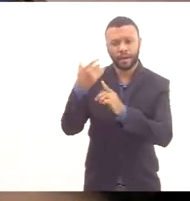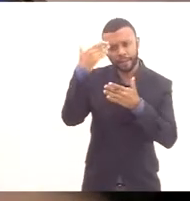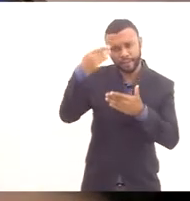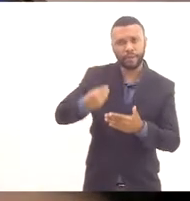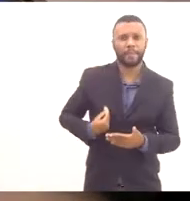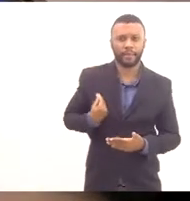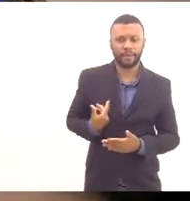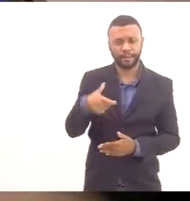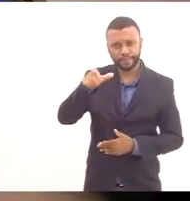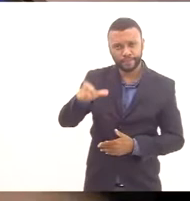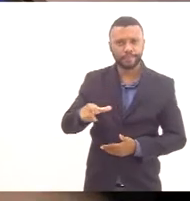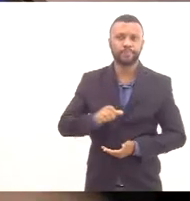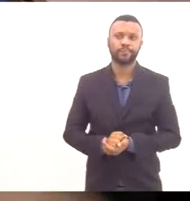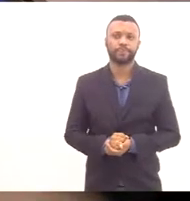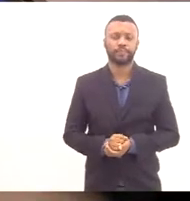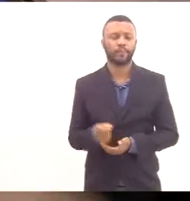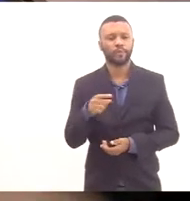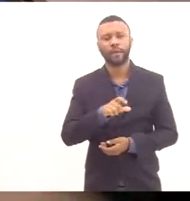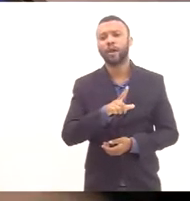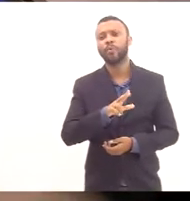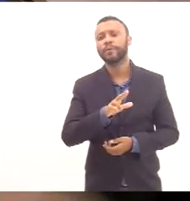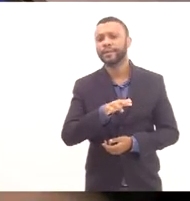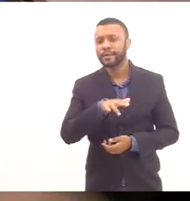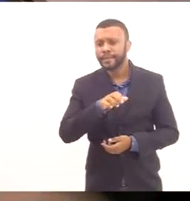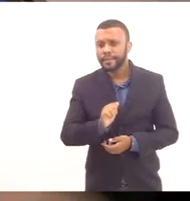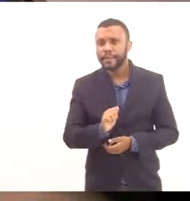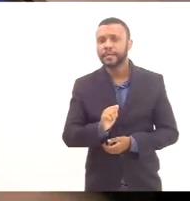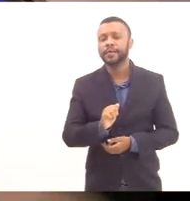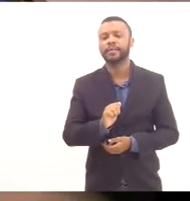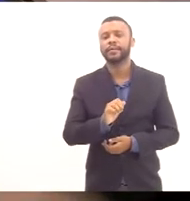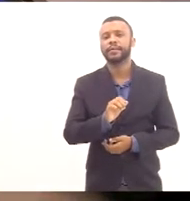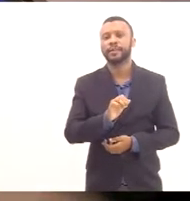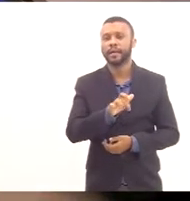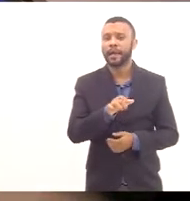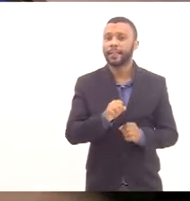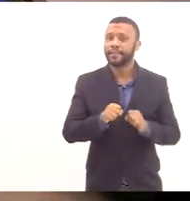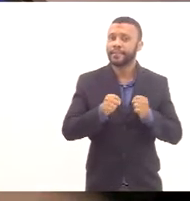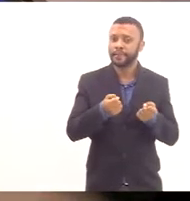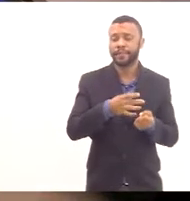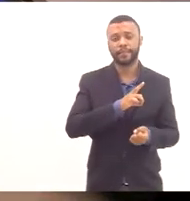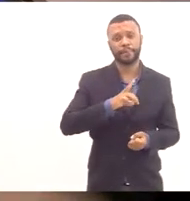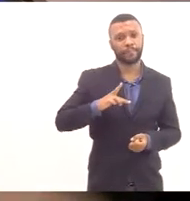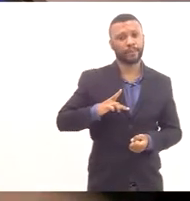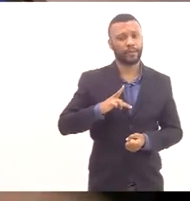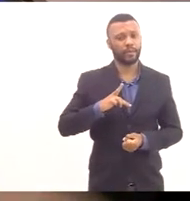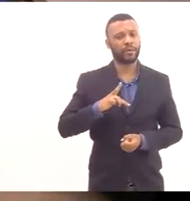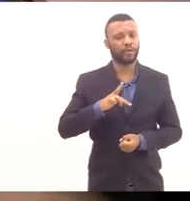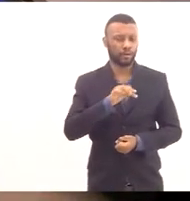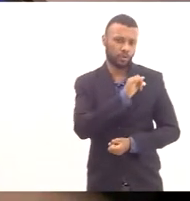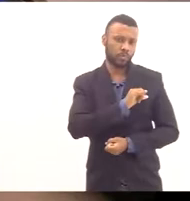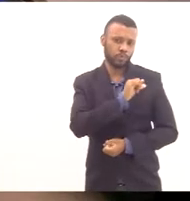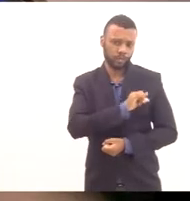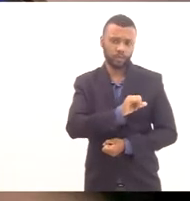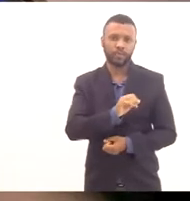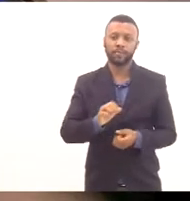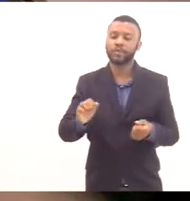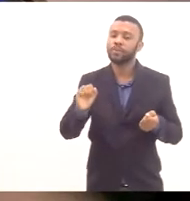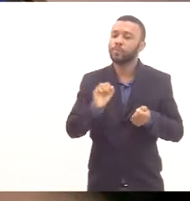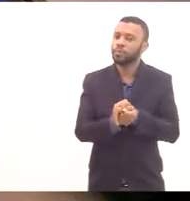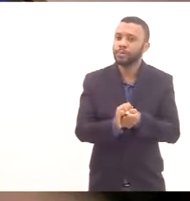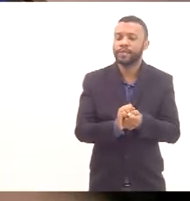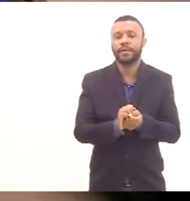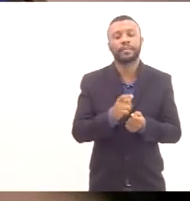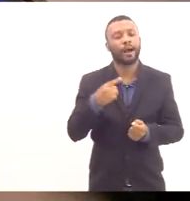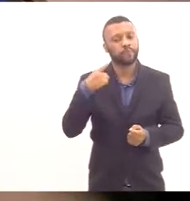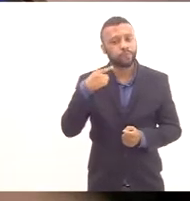já a senhora Luciana de Almeida lembre defensora pública do Estado do Rio de Janeiro que vem acompanhada da